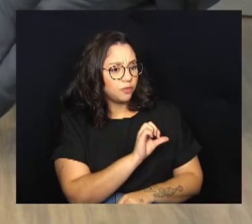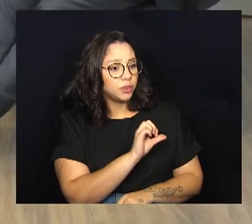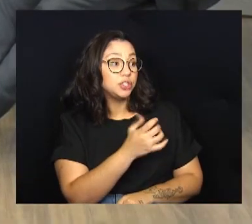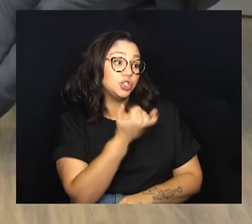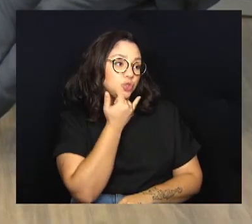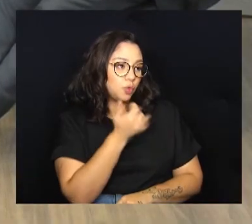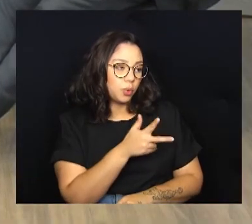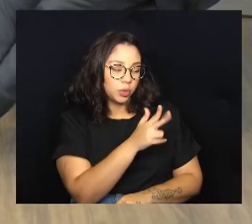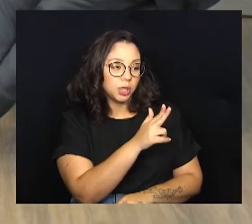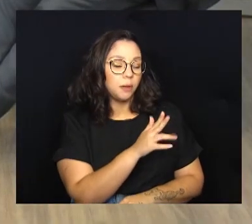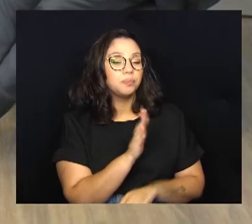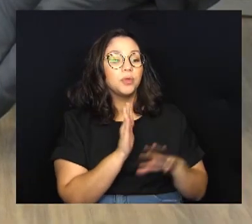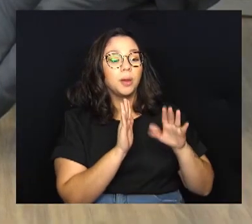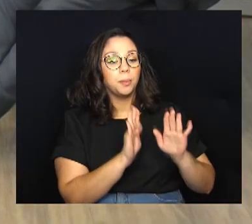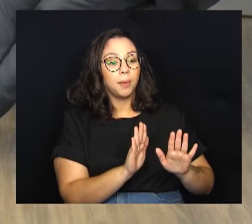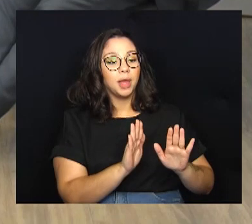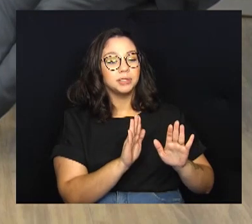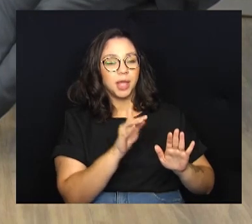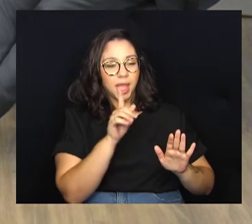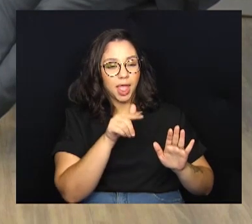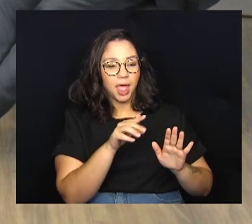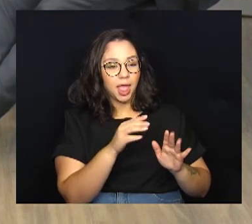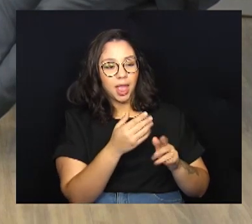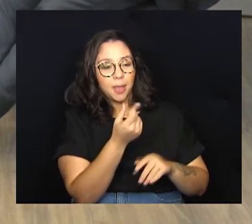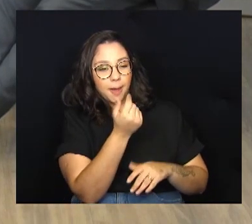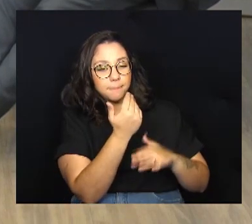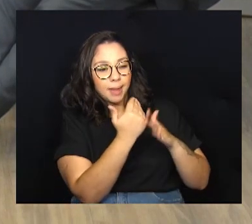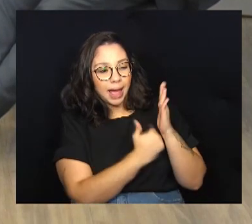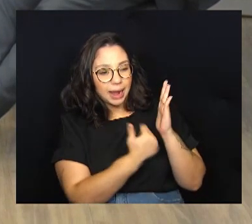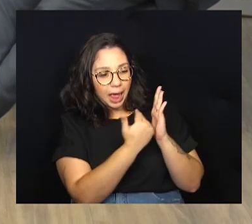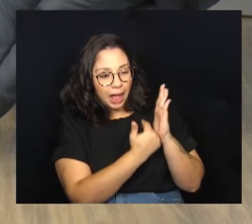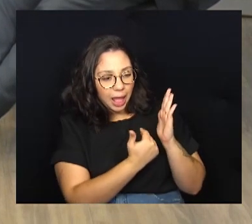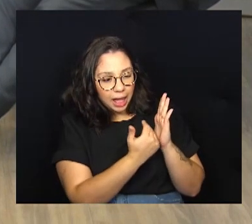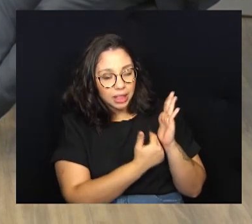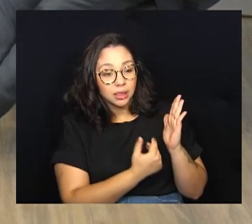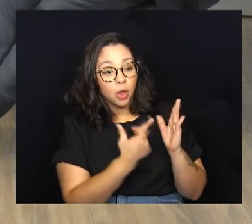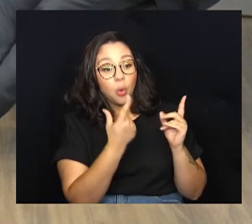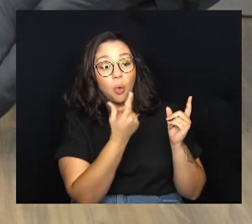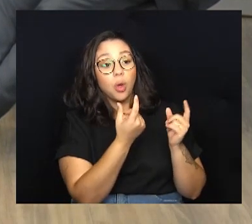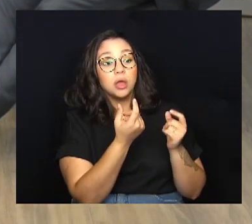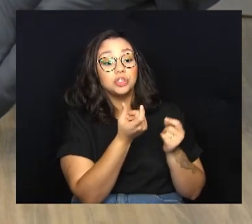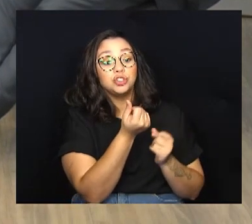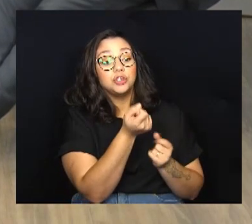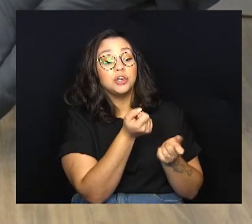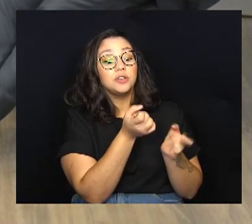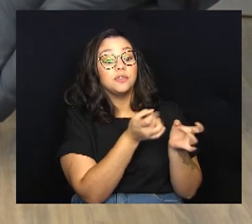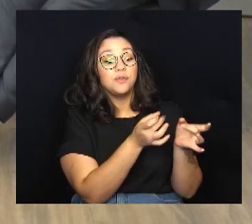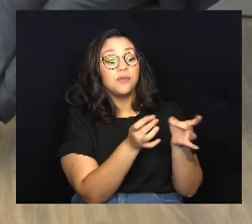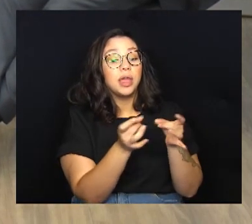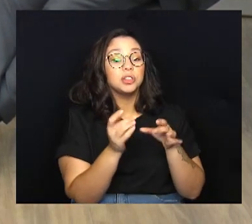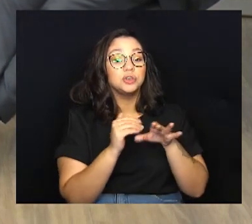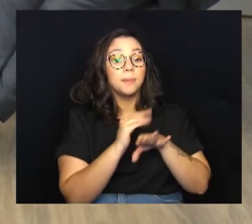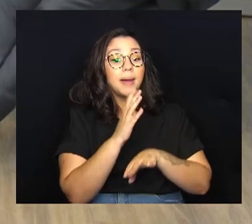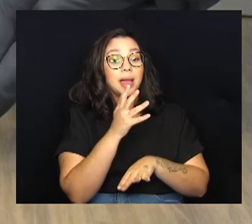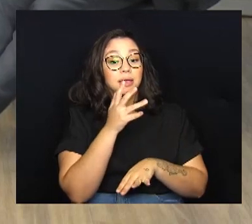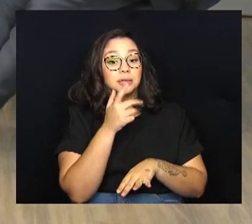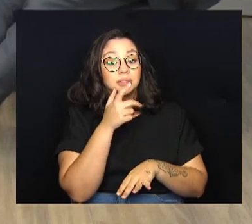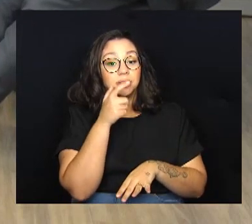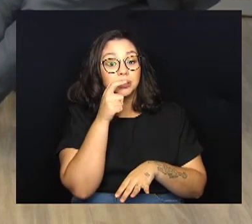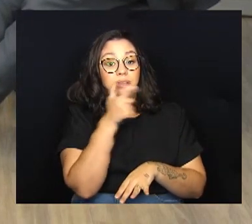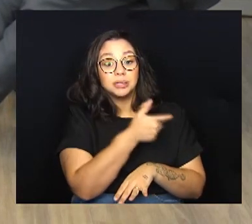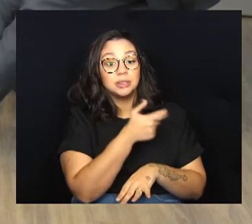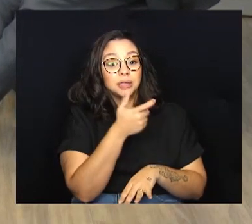o investimento da política pública ele tem que ser amplo, né? O olhar nos diversos